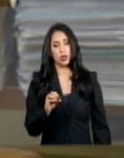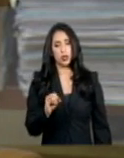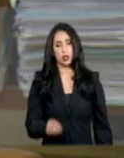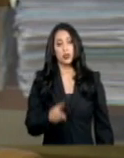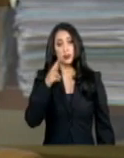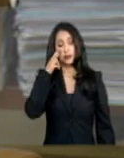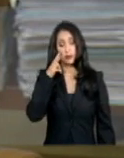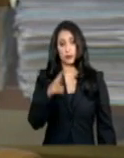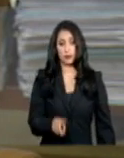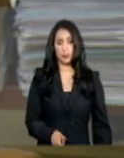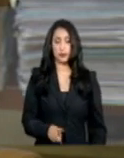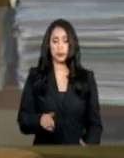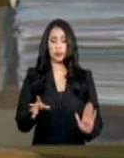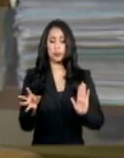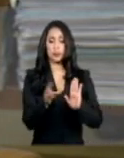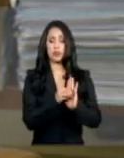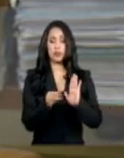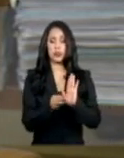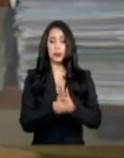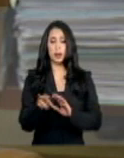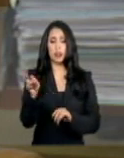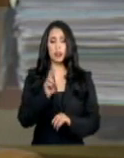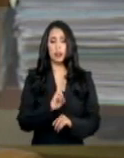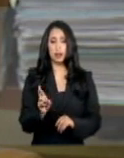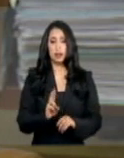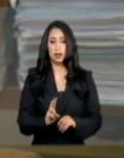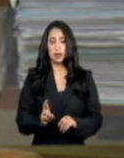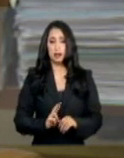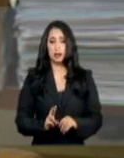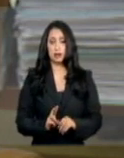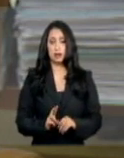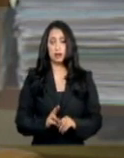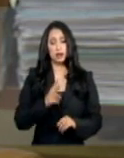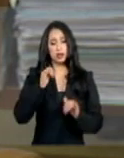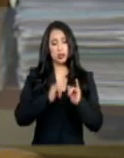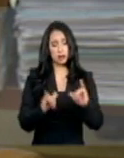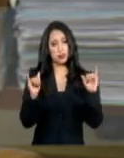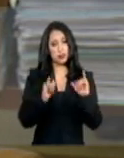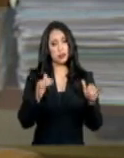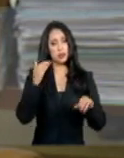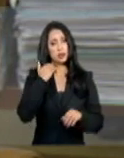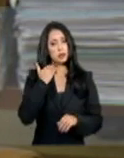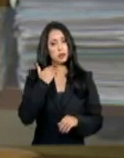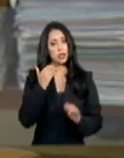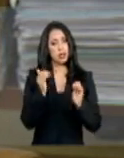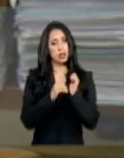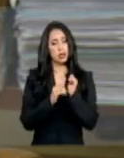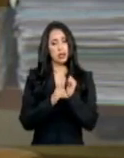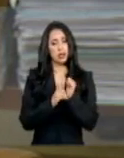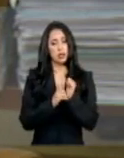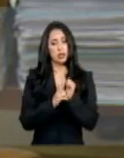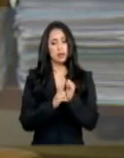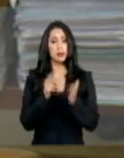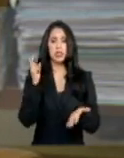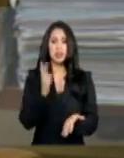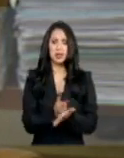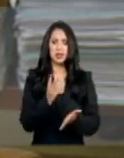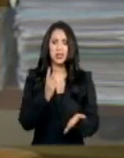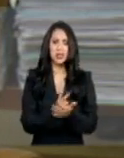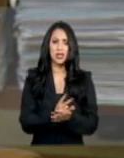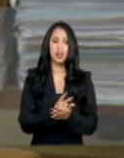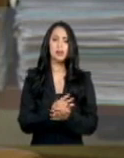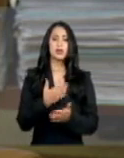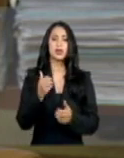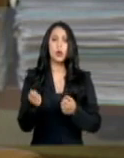presentes fundadas razões a pretendida de exclam jô das informações bancárias reservadas mas sempre mediante prévio